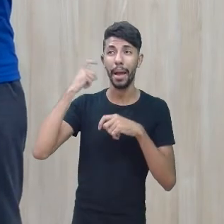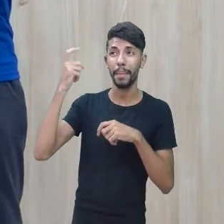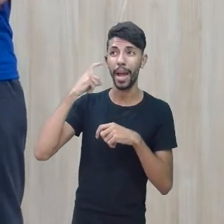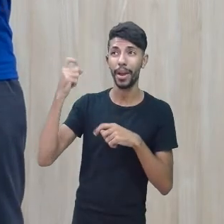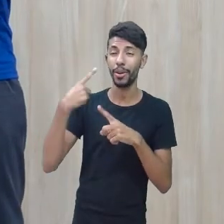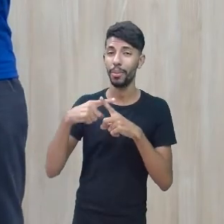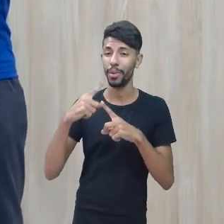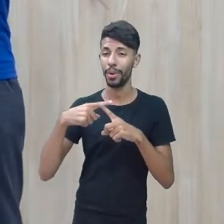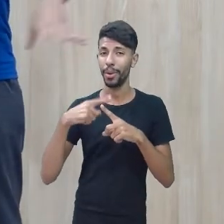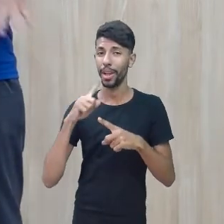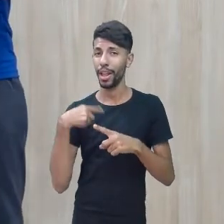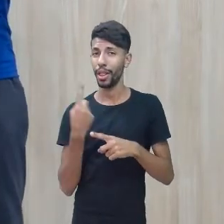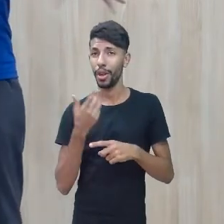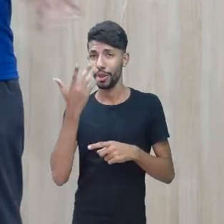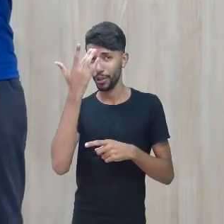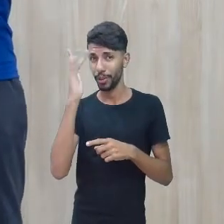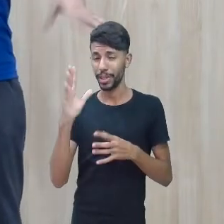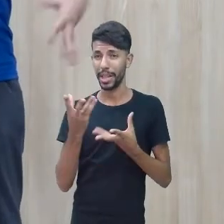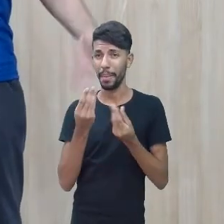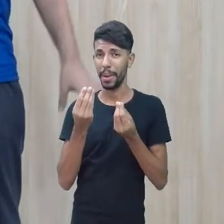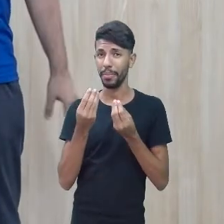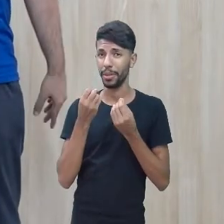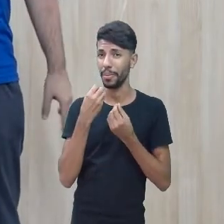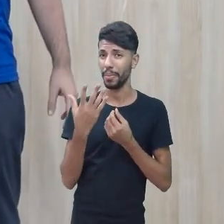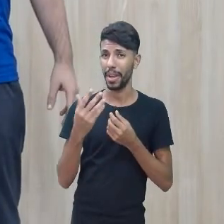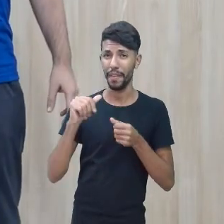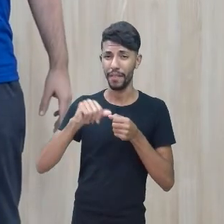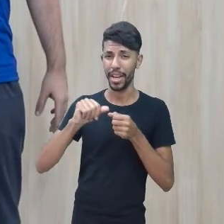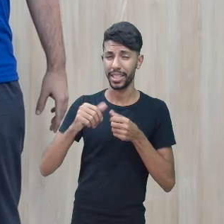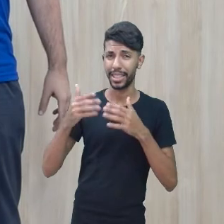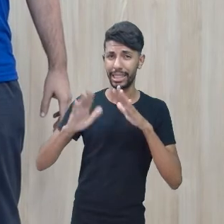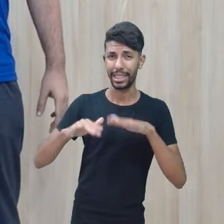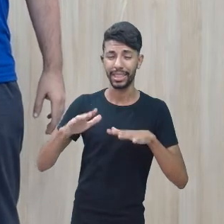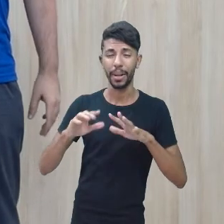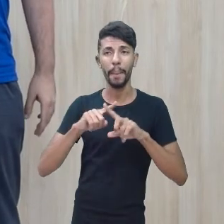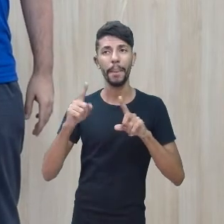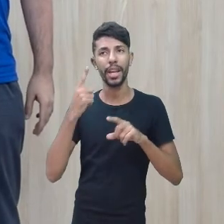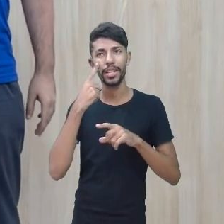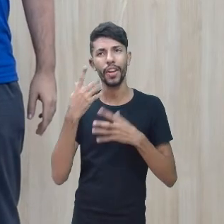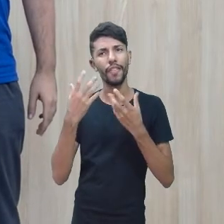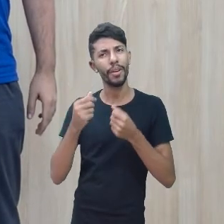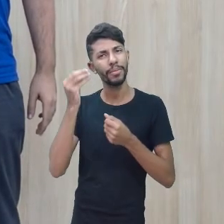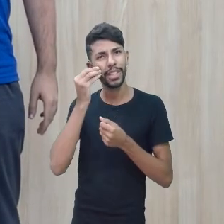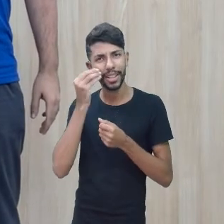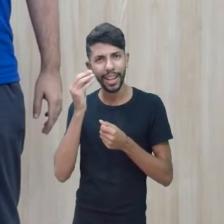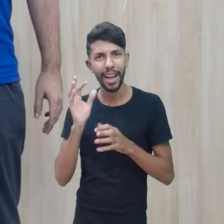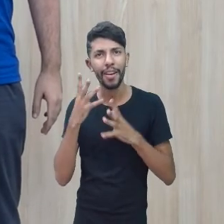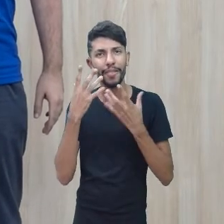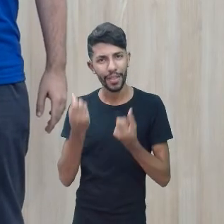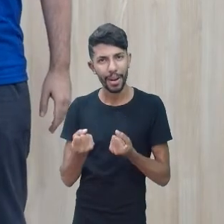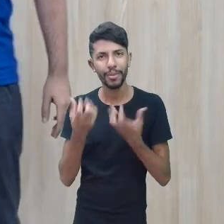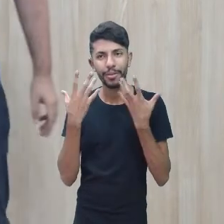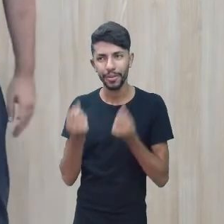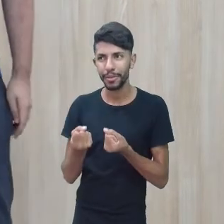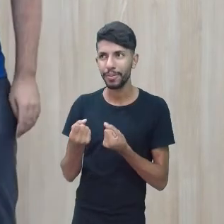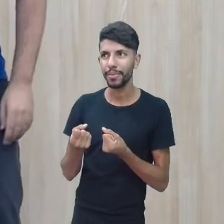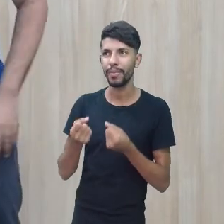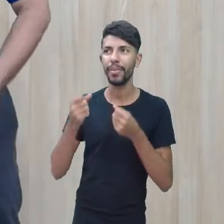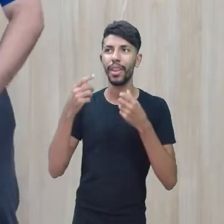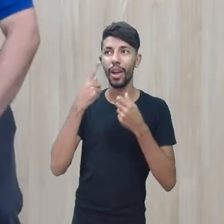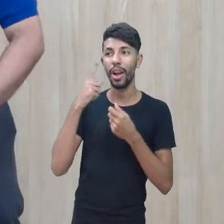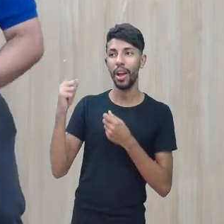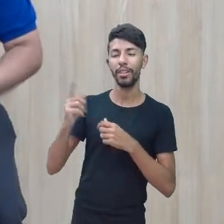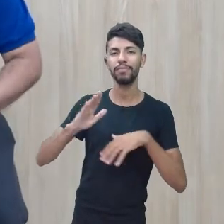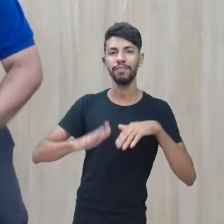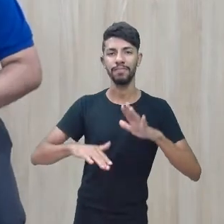gente não tem muito, não se é muito habituado com esses instrumentos não, mas vamos ver se sai uma coisa bonita aqui, professora? Vamos lá? Vamos Vejamos, nessa.